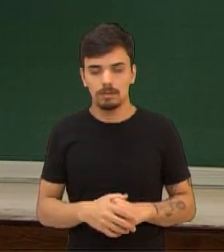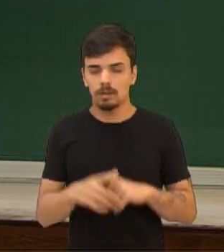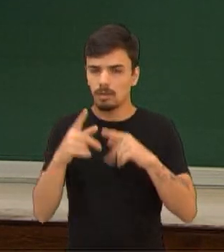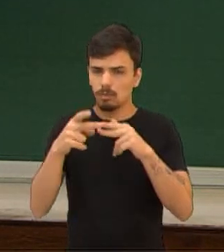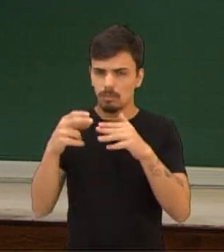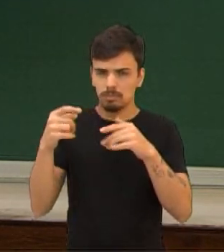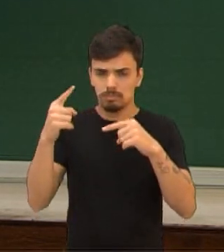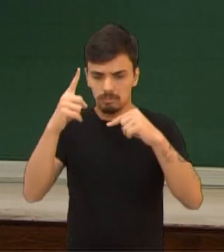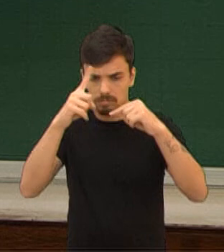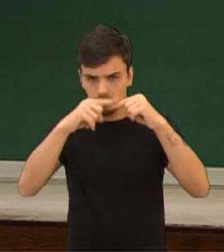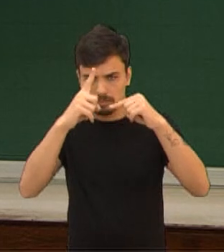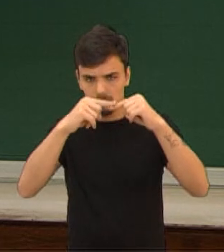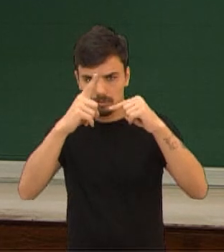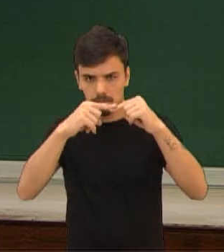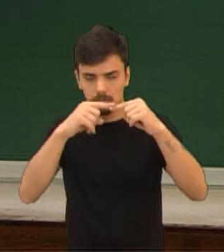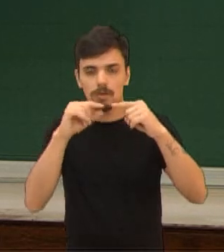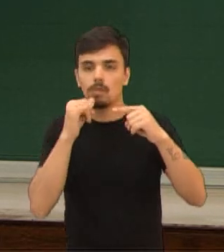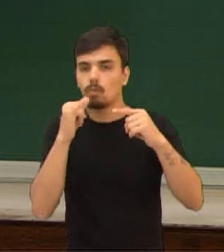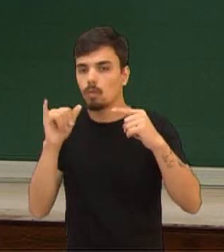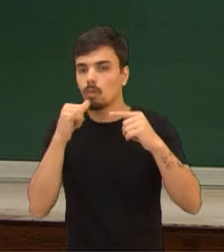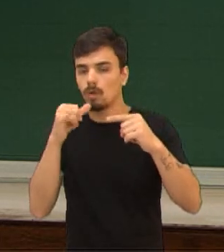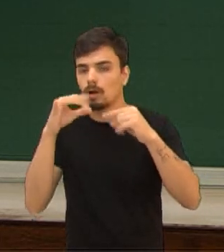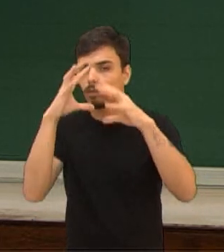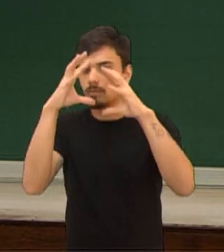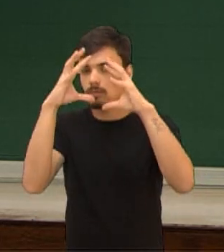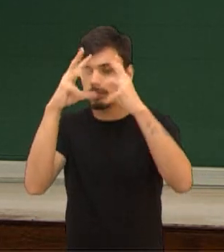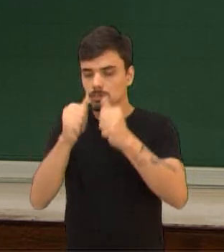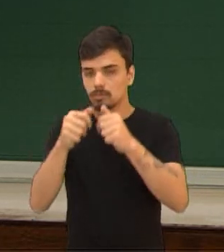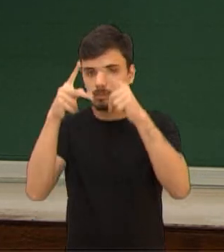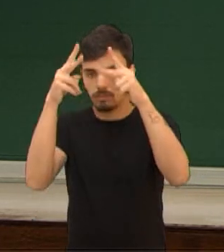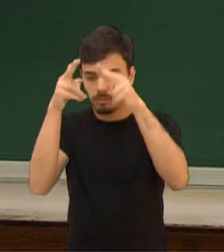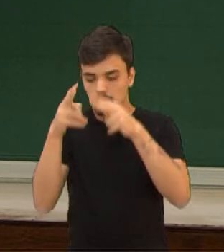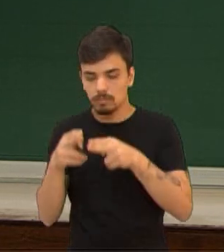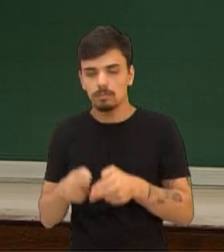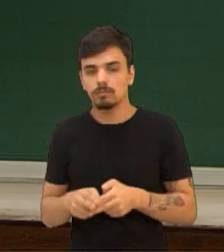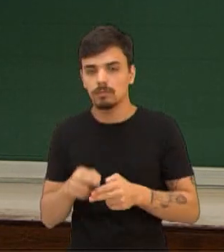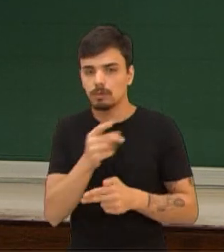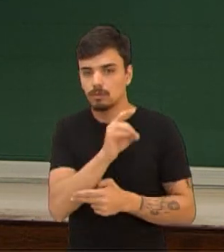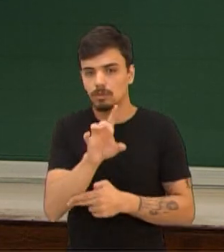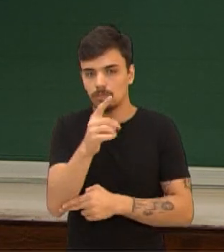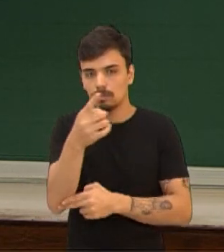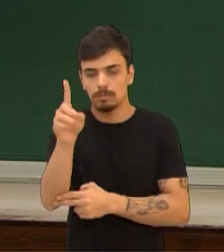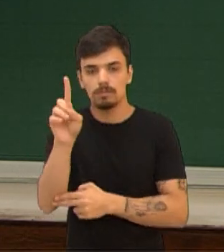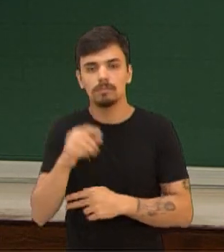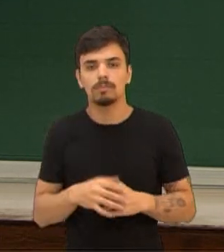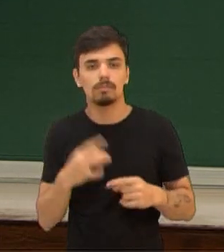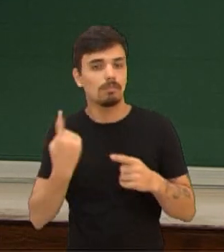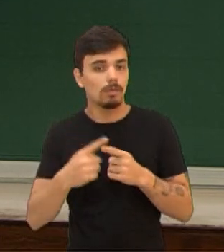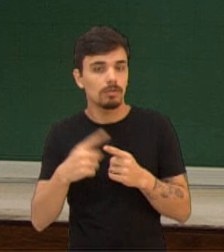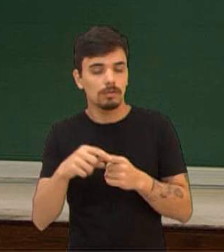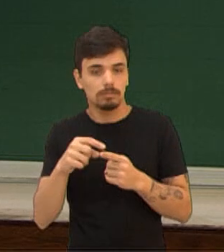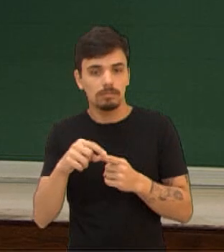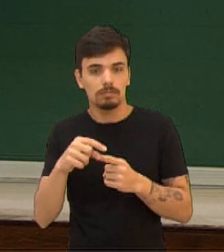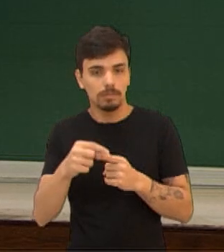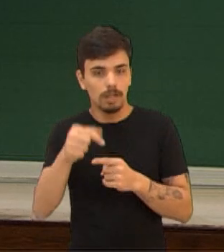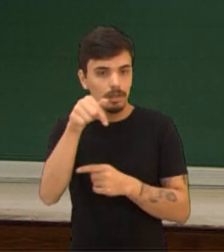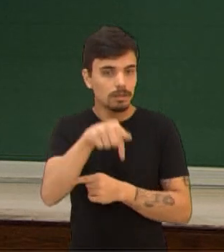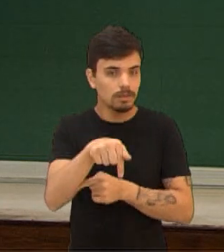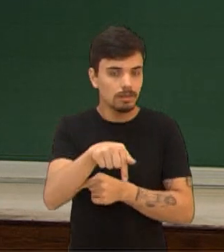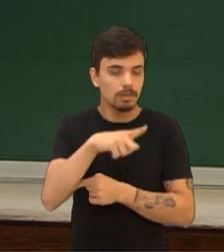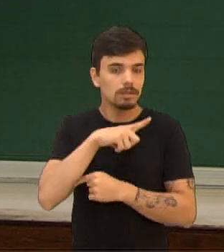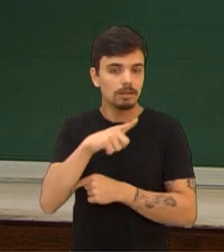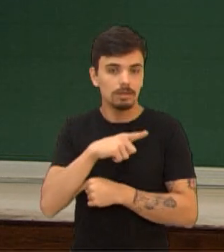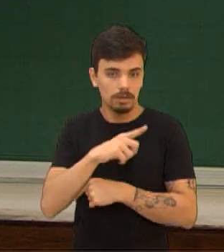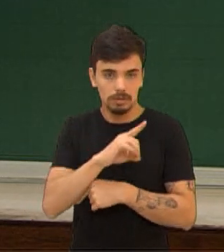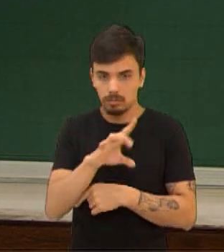circuito de série, né? A corrente era a mesma em todo o circuito, a corrente era única, porque a carga, né, estabelecida